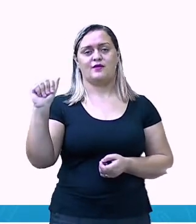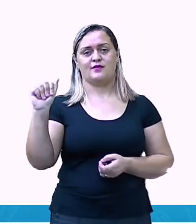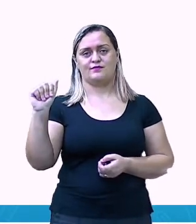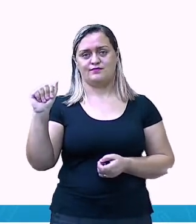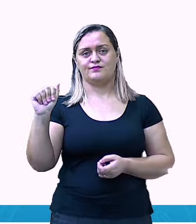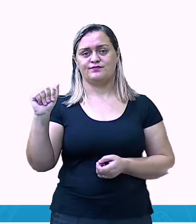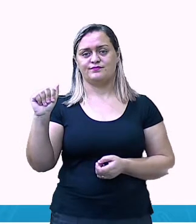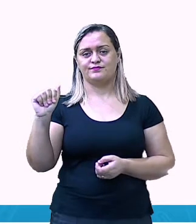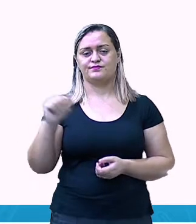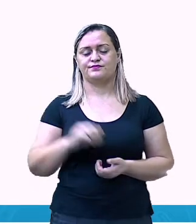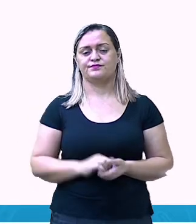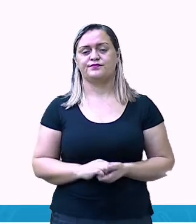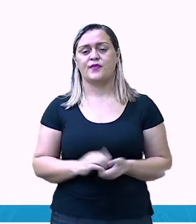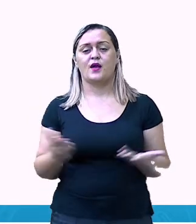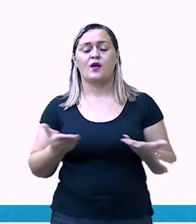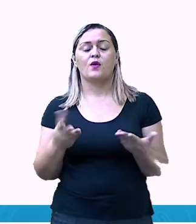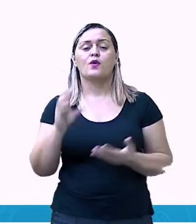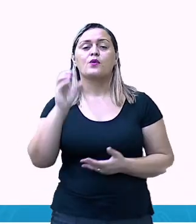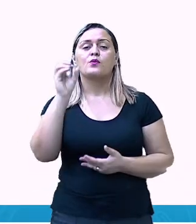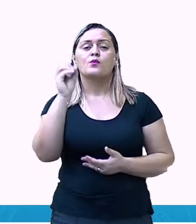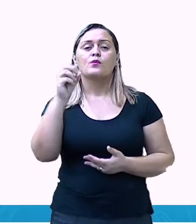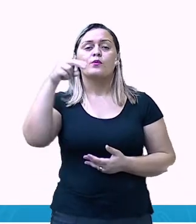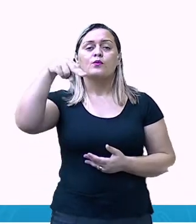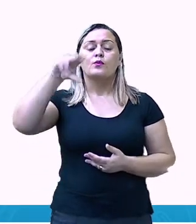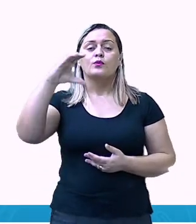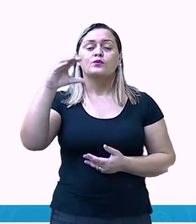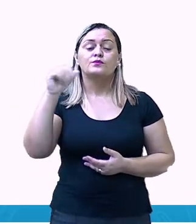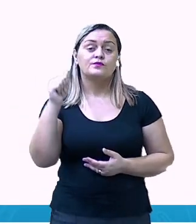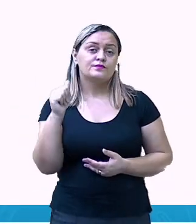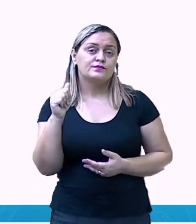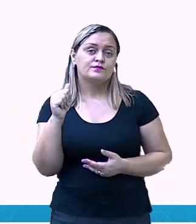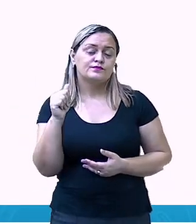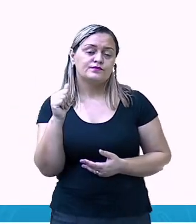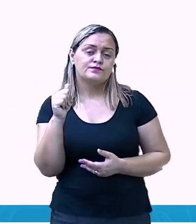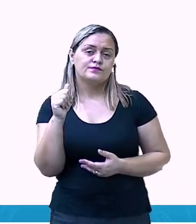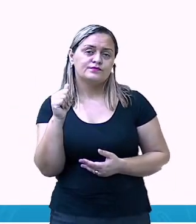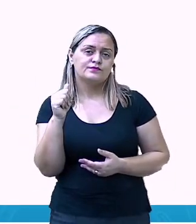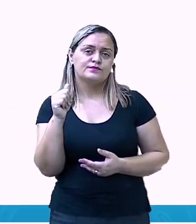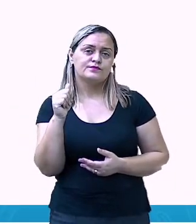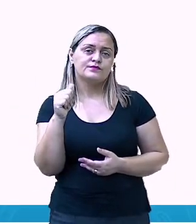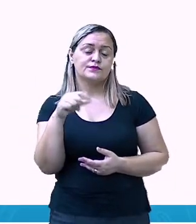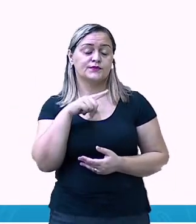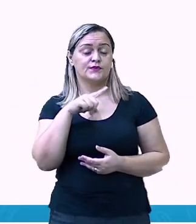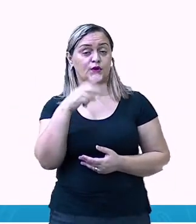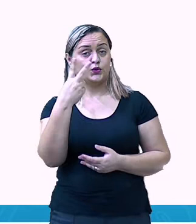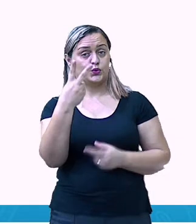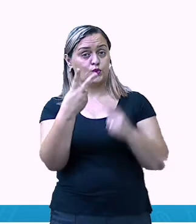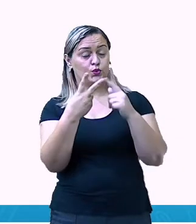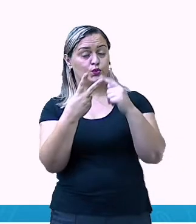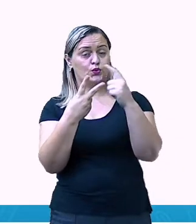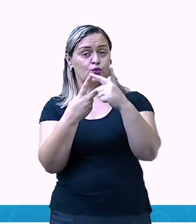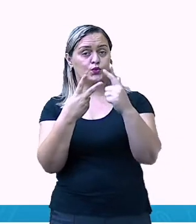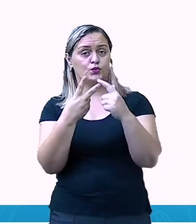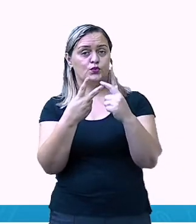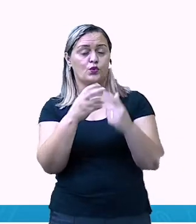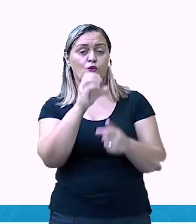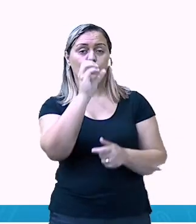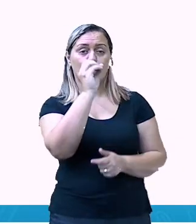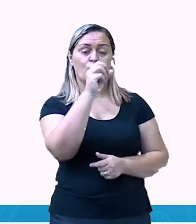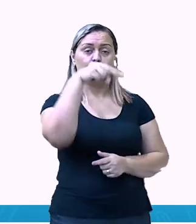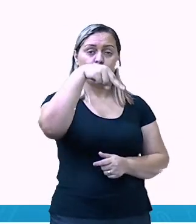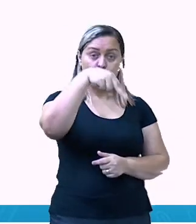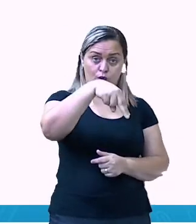agora. Onça. Então, quantas sílabas a gente conseguiu ver aí? Onça. Então, a vogal pode sim